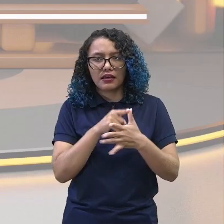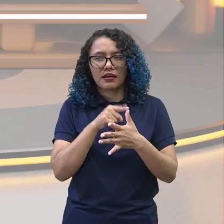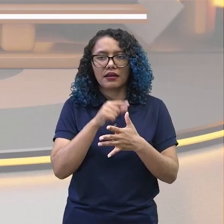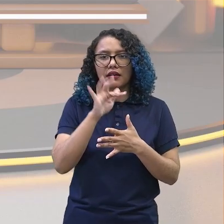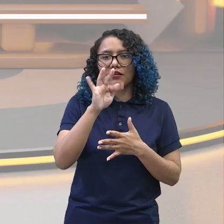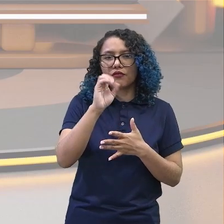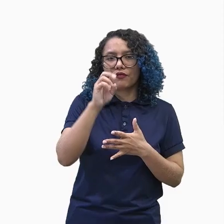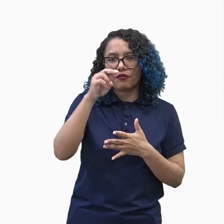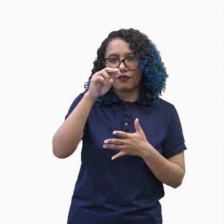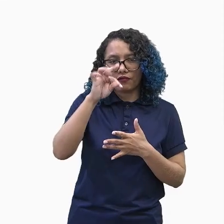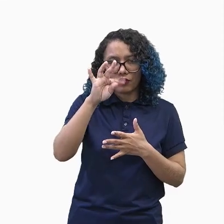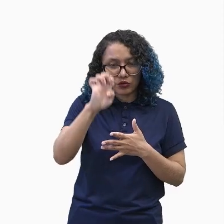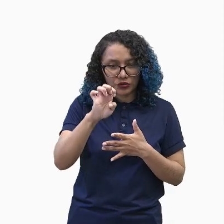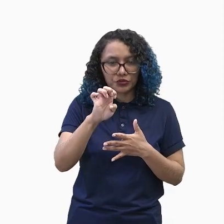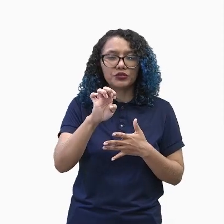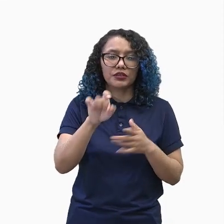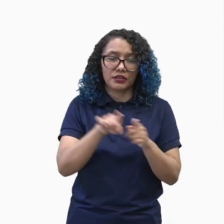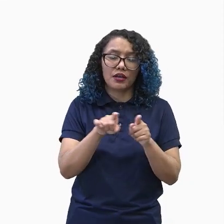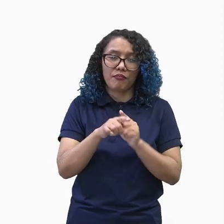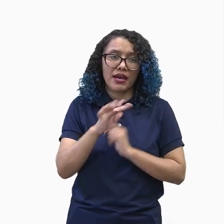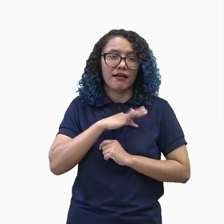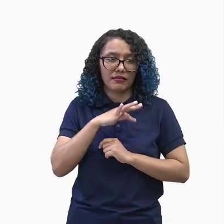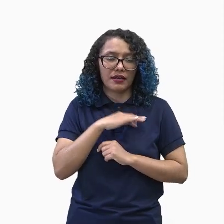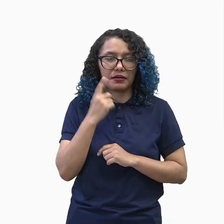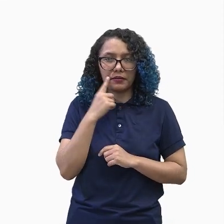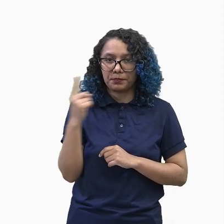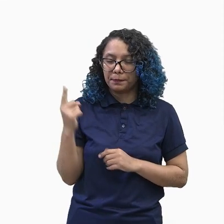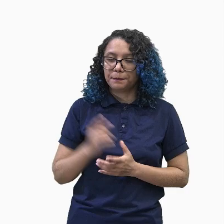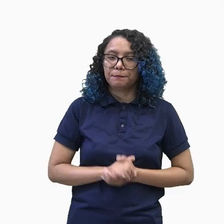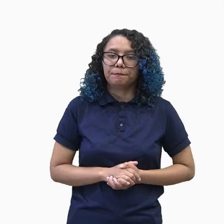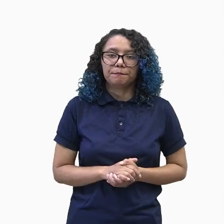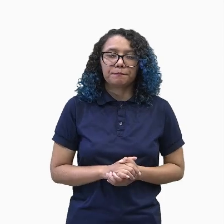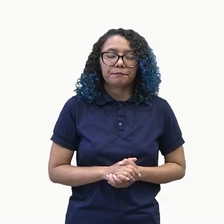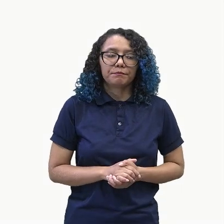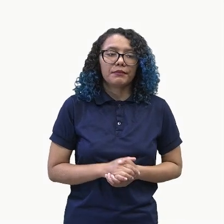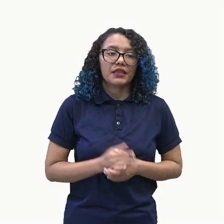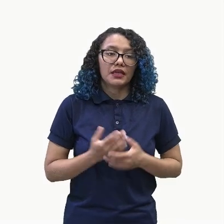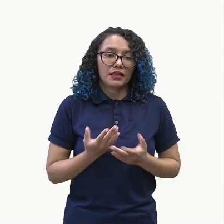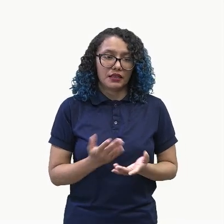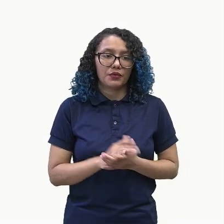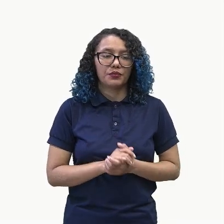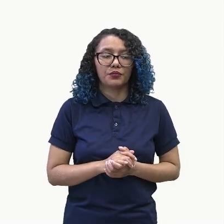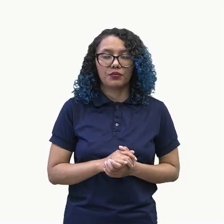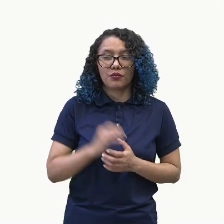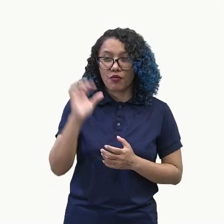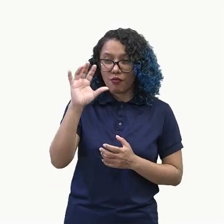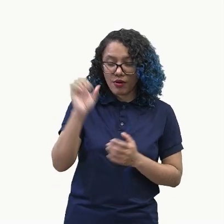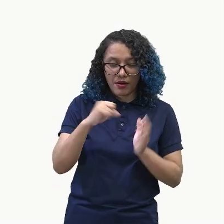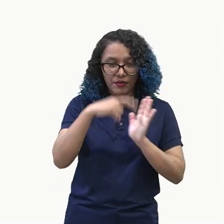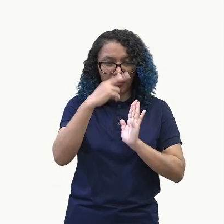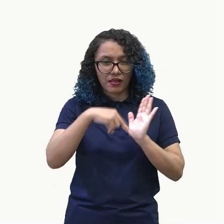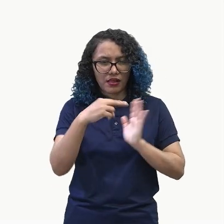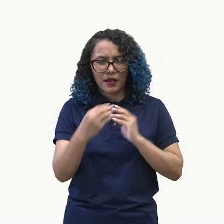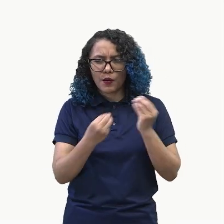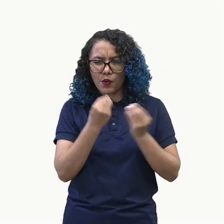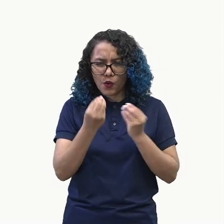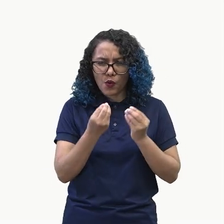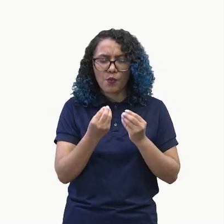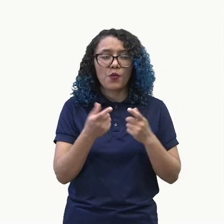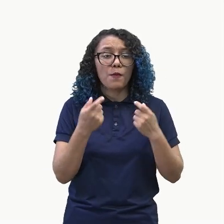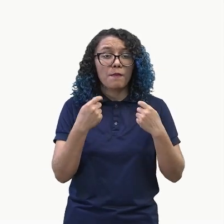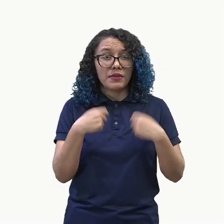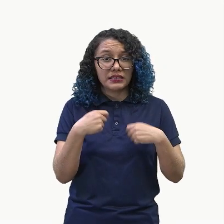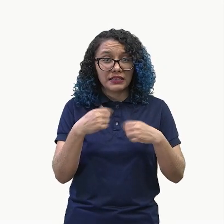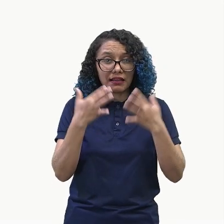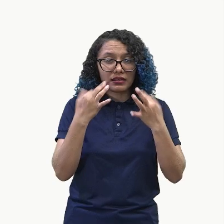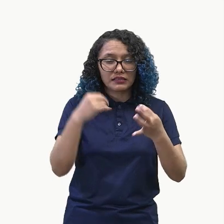projeção, conforme eu vou mostrar aqui para vocês. Acompanhe aqui comigo. Então, a leitura do mapa ela é feita a partir dos 6 elementos básicos do mapa. É